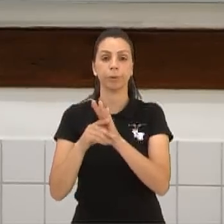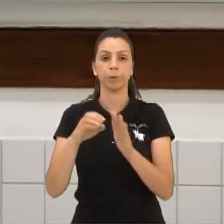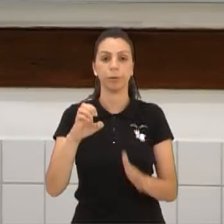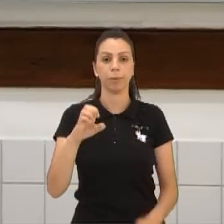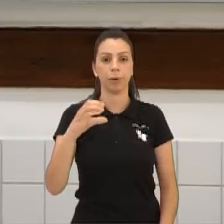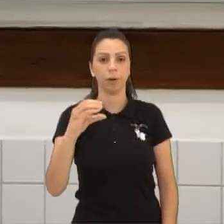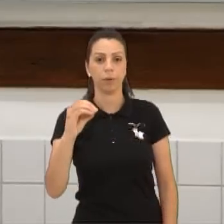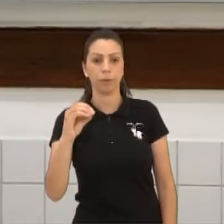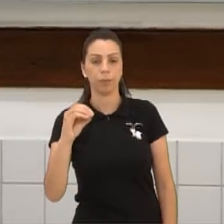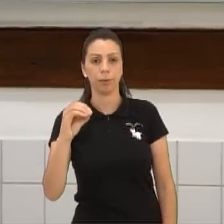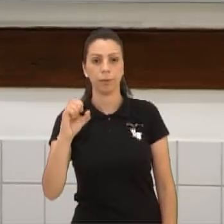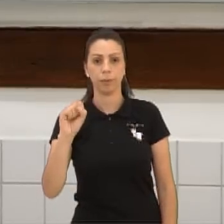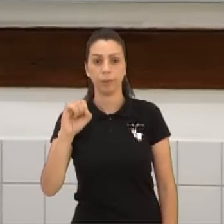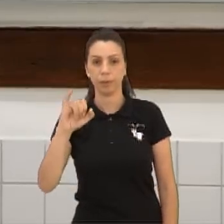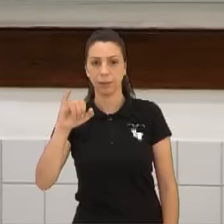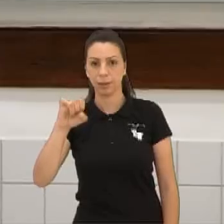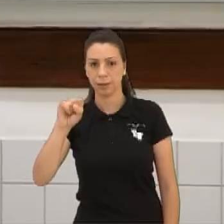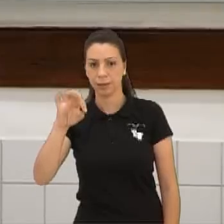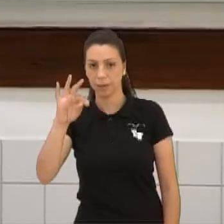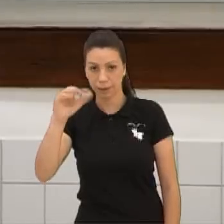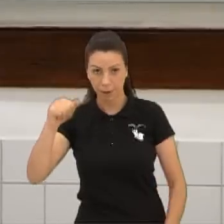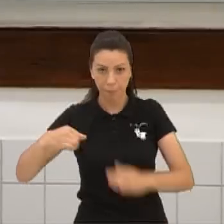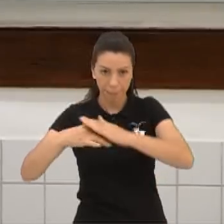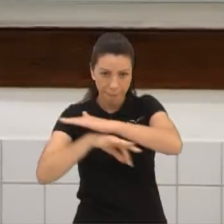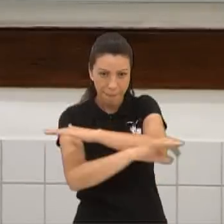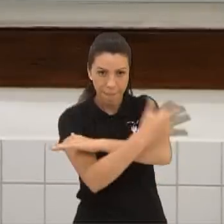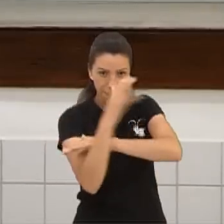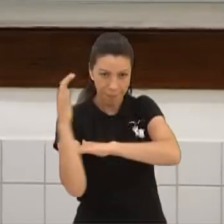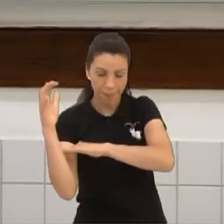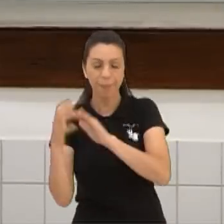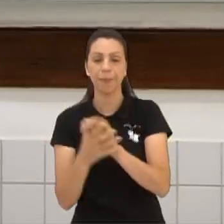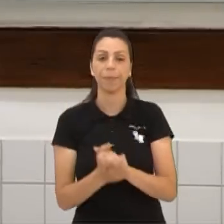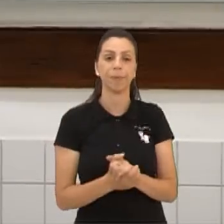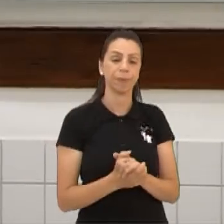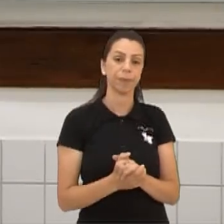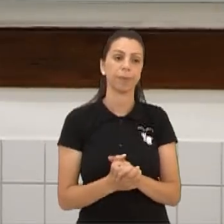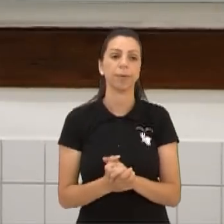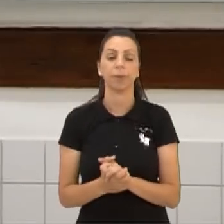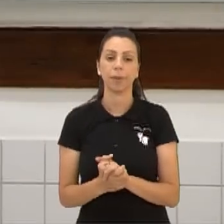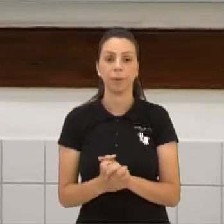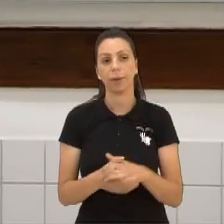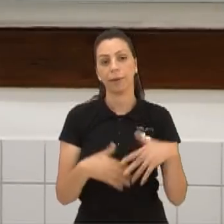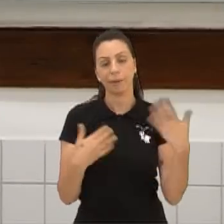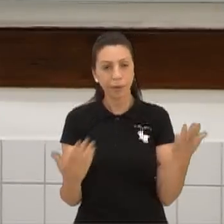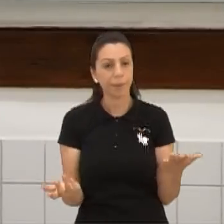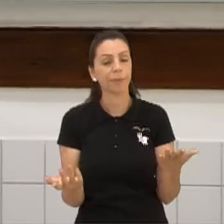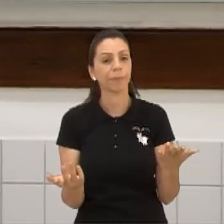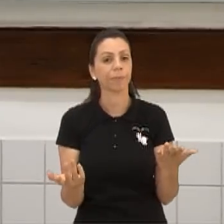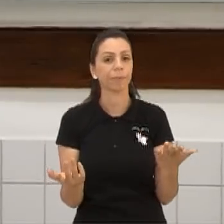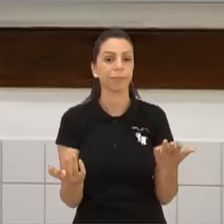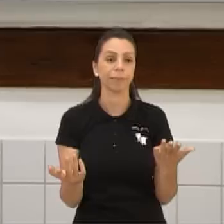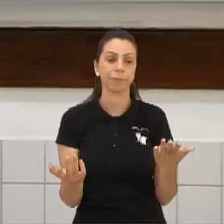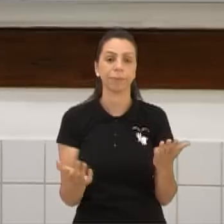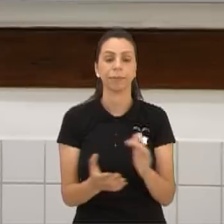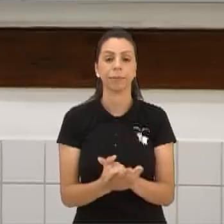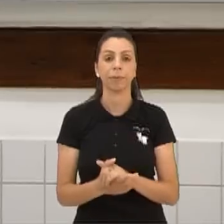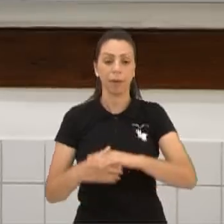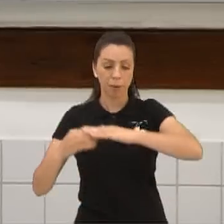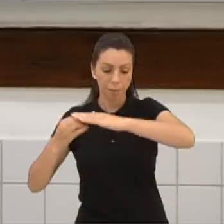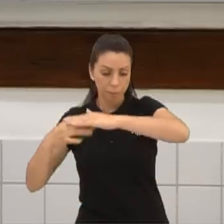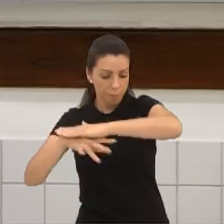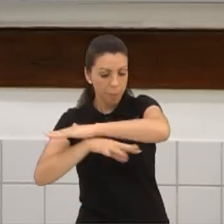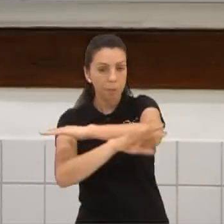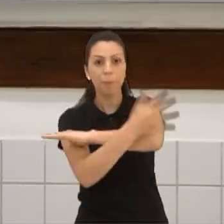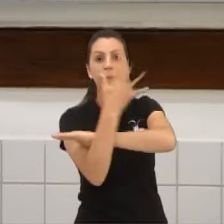beleza? Entre essas alternativas, lógico. Pessoal, vocês viram, então, que um